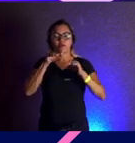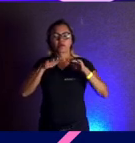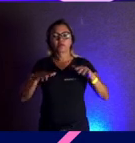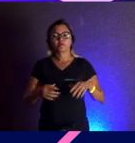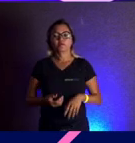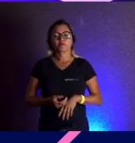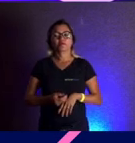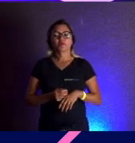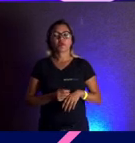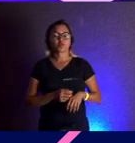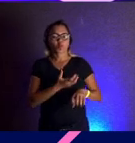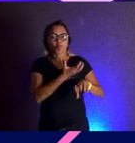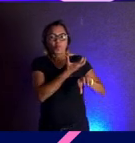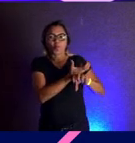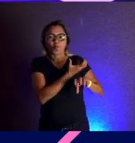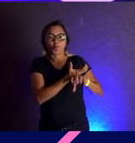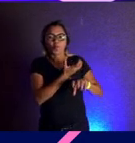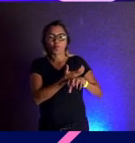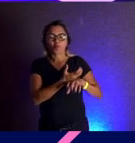persistentes e mais longas,